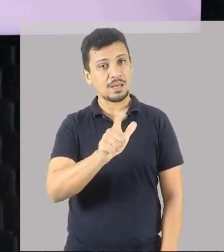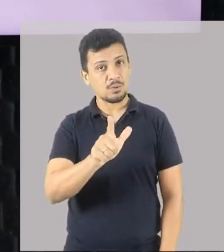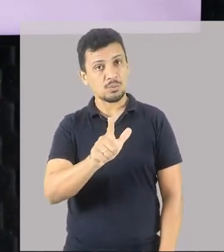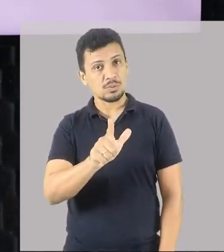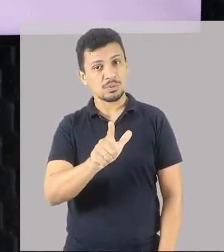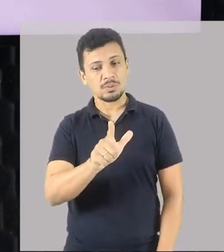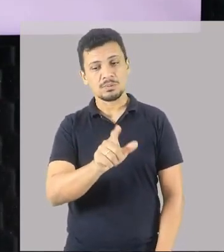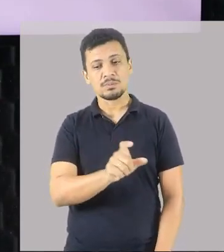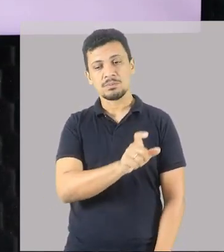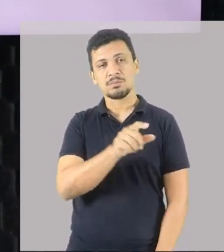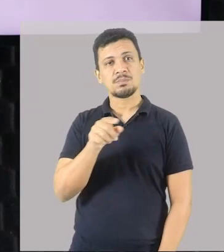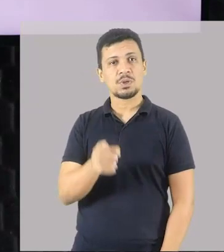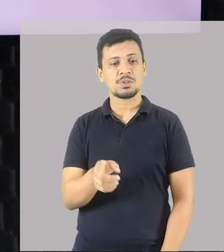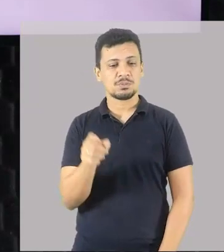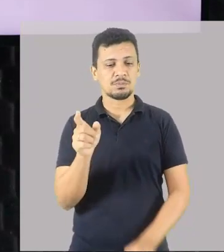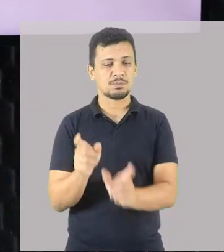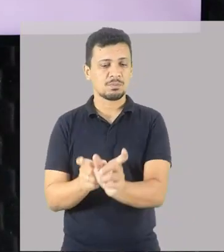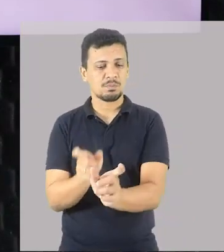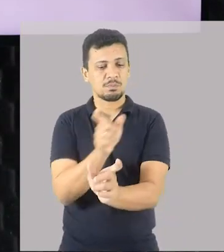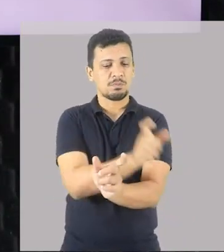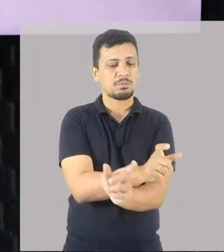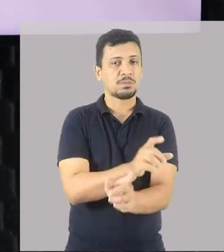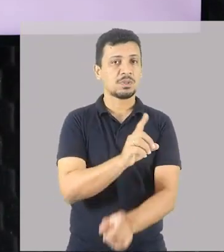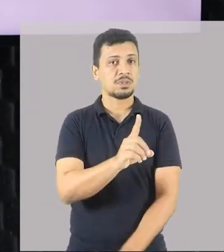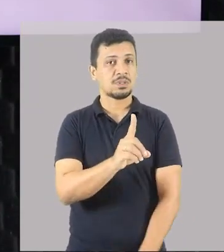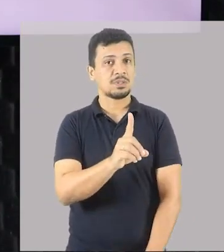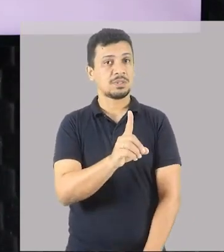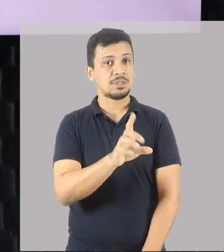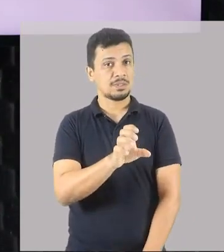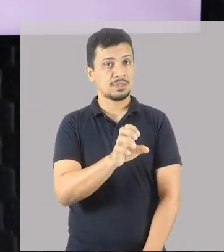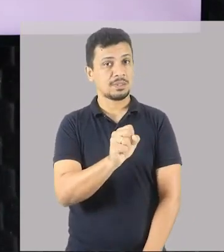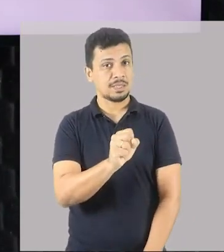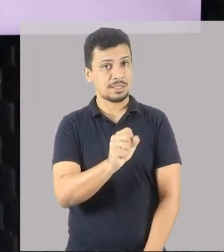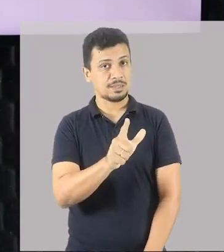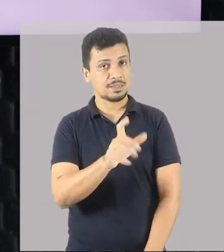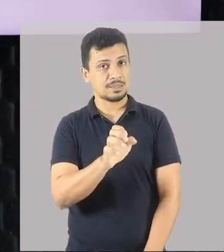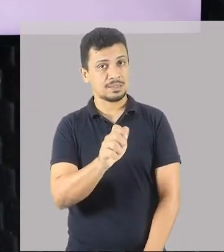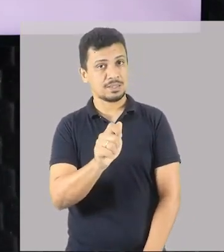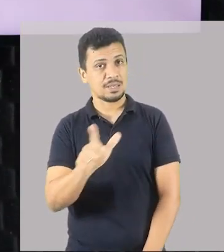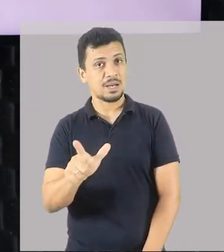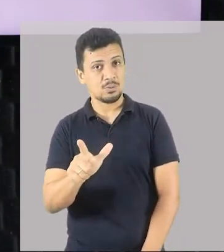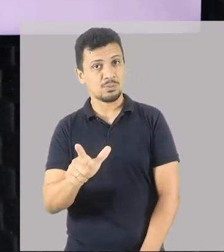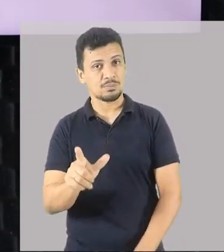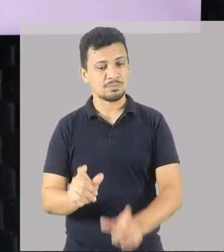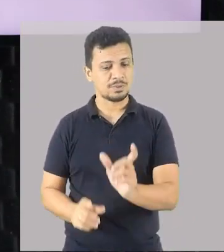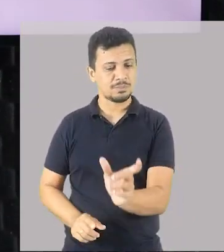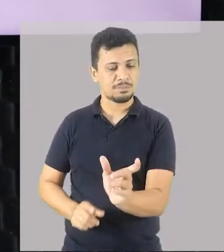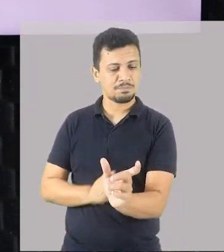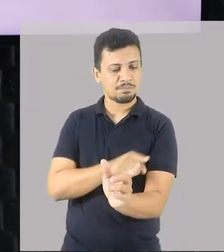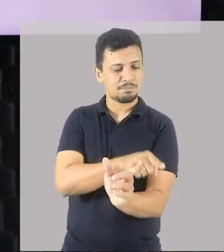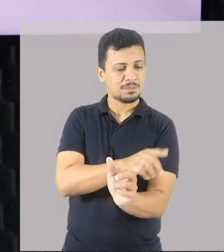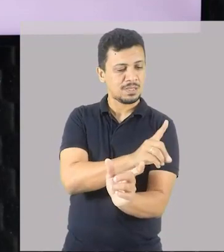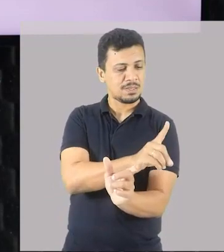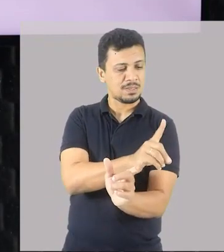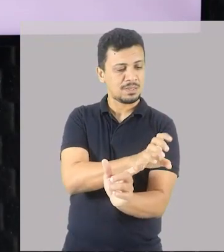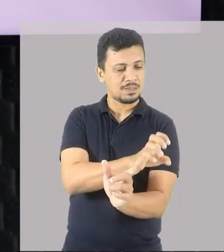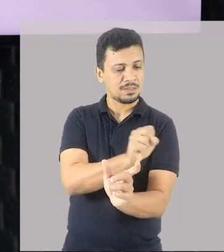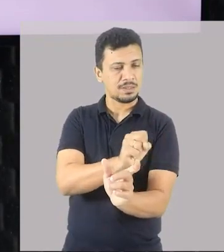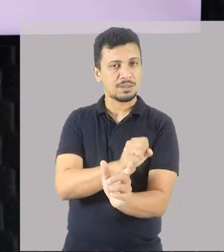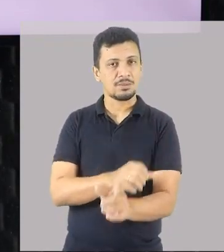formar a palavra desleal. Eu botei o prefixo, então eu formo uma nova palavra. Eu posso